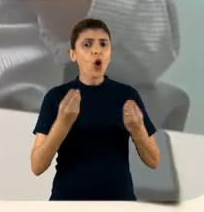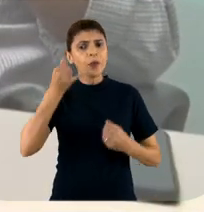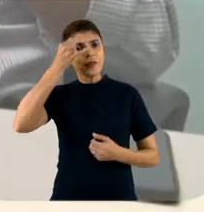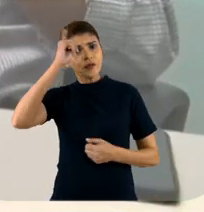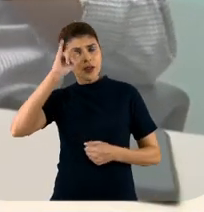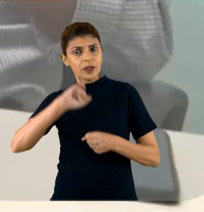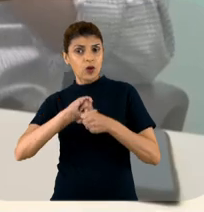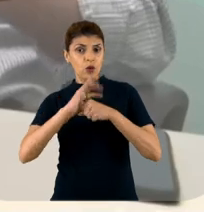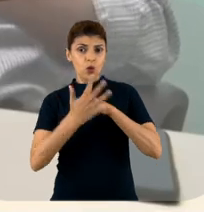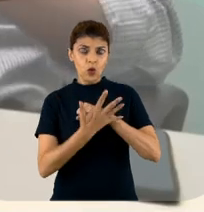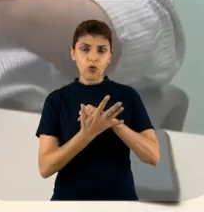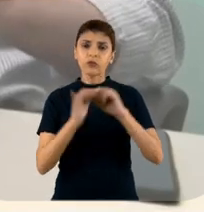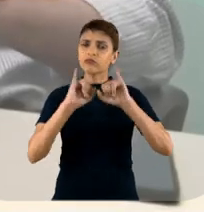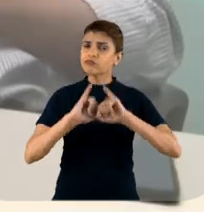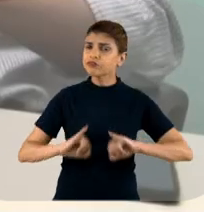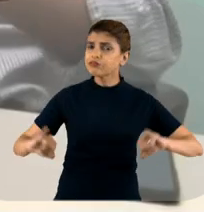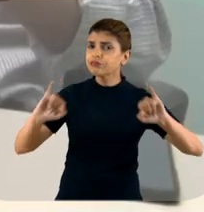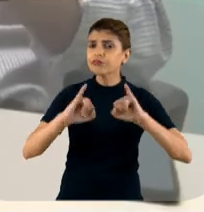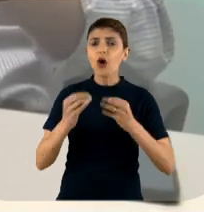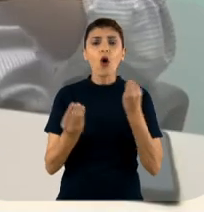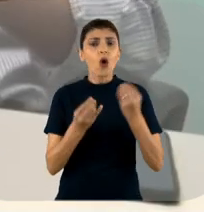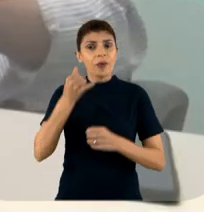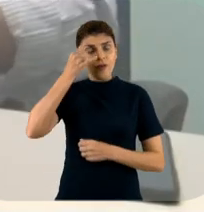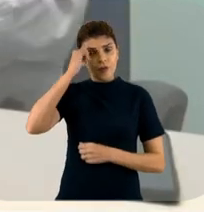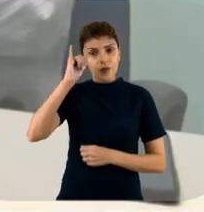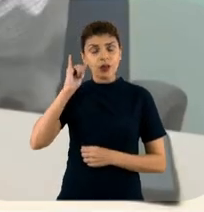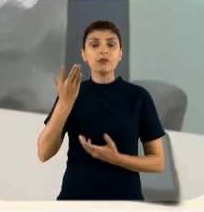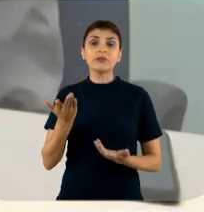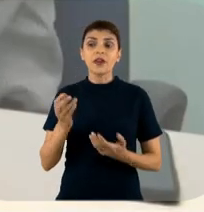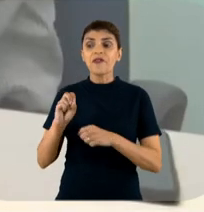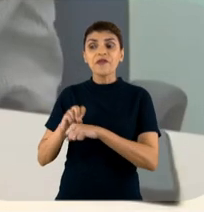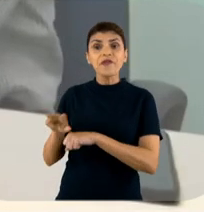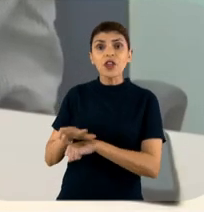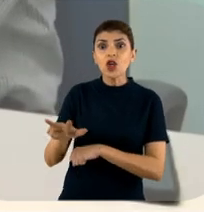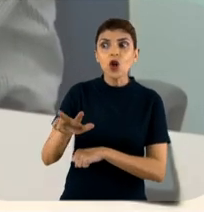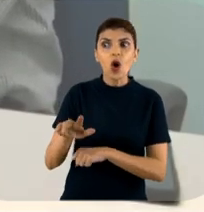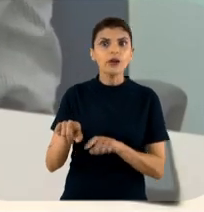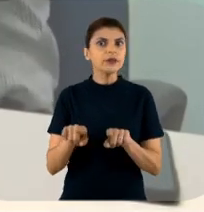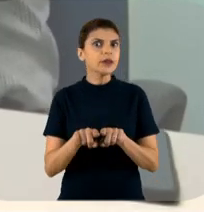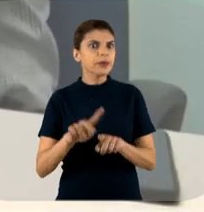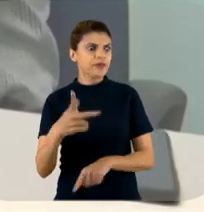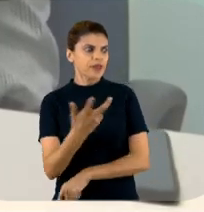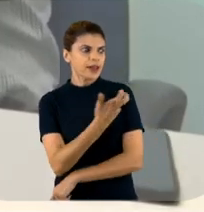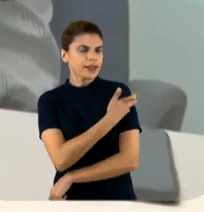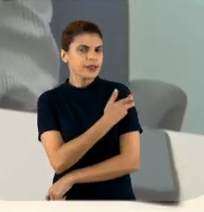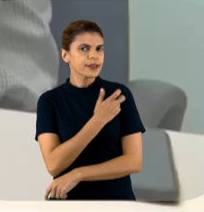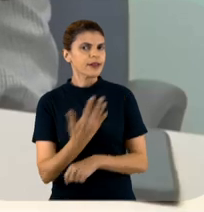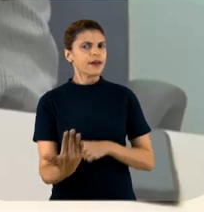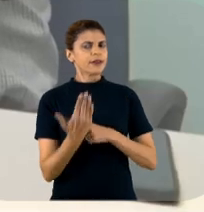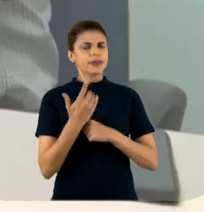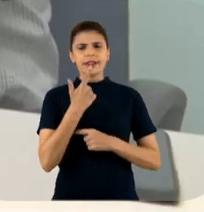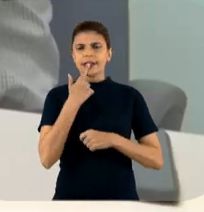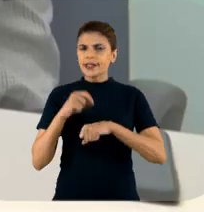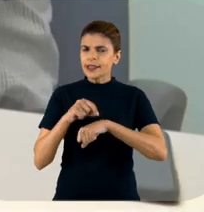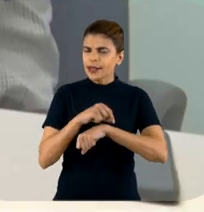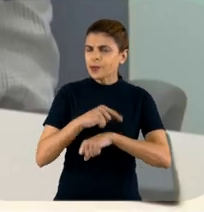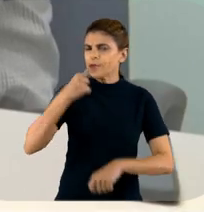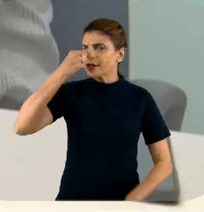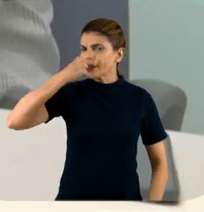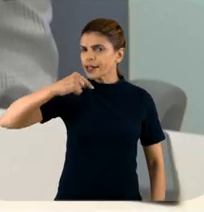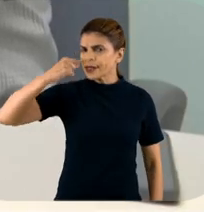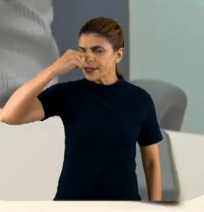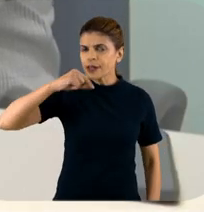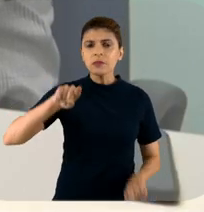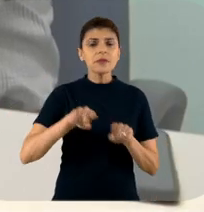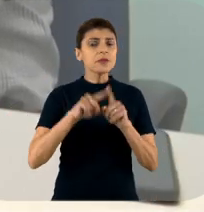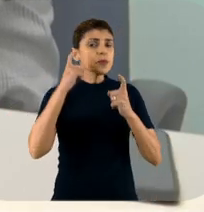coronavírus vamos começar fazendo alguns trabalhos importantes vamos começar nos preocupando com as viroses que são preveníveis através de vacina eh Sarampo gripe